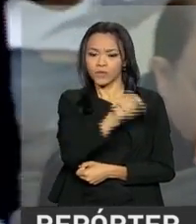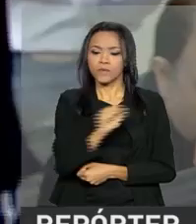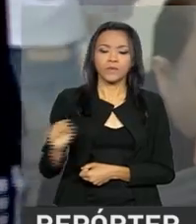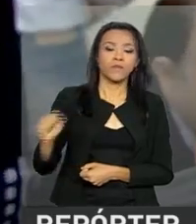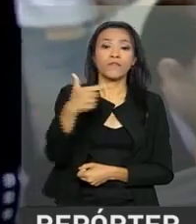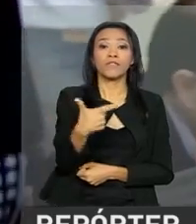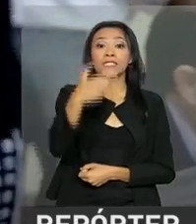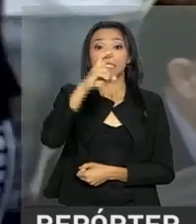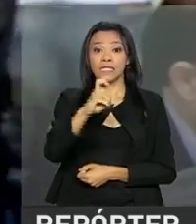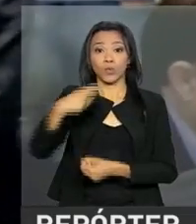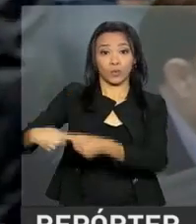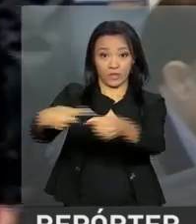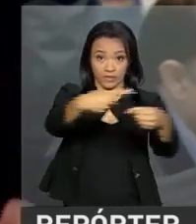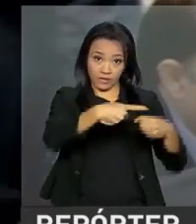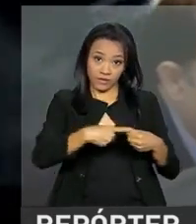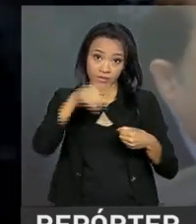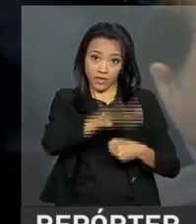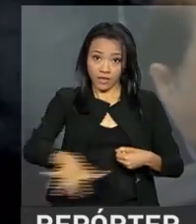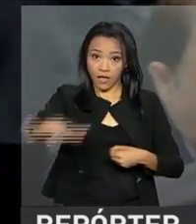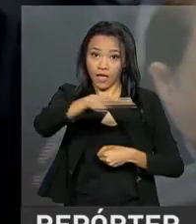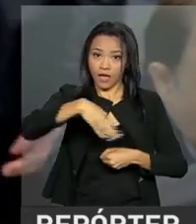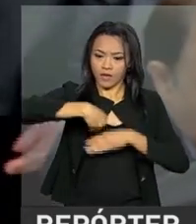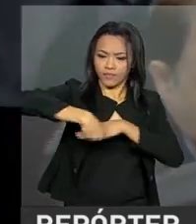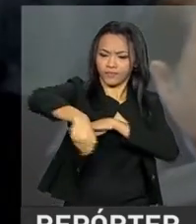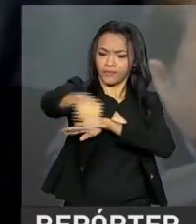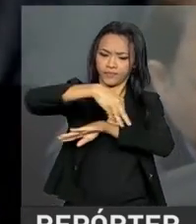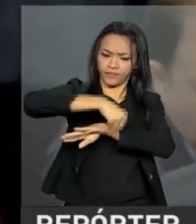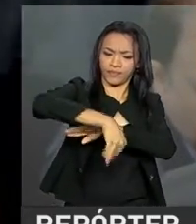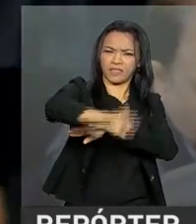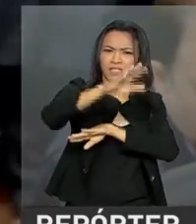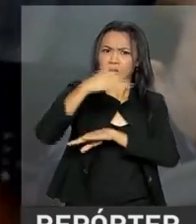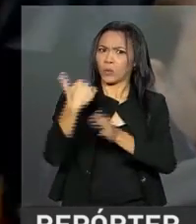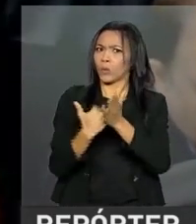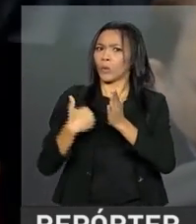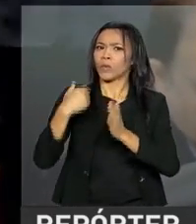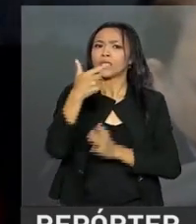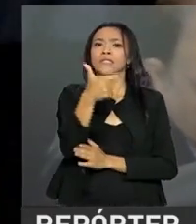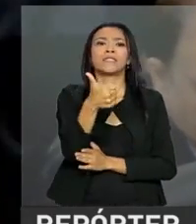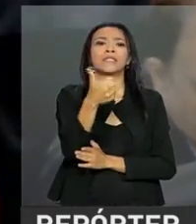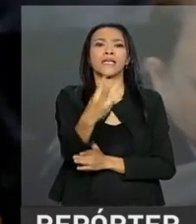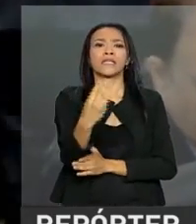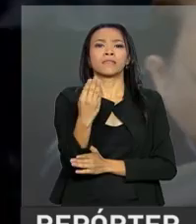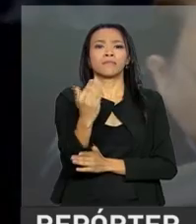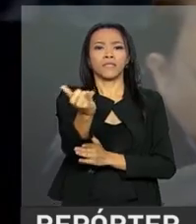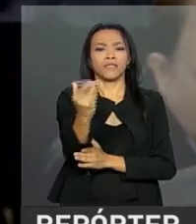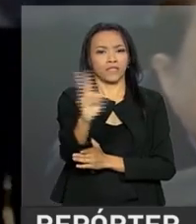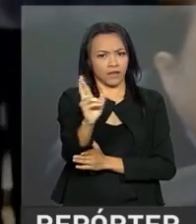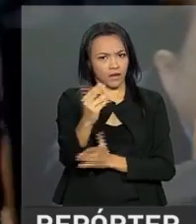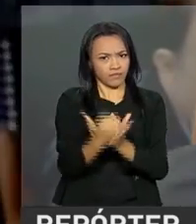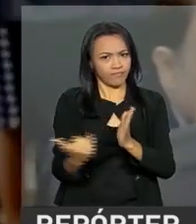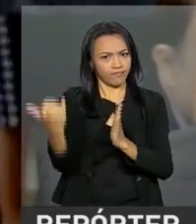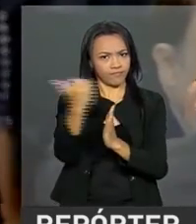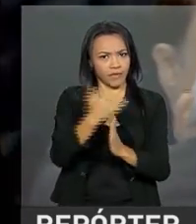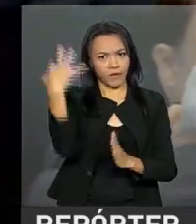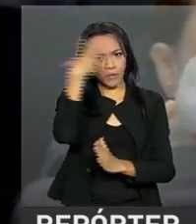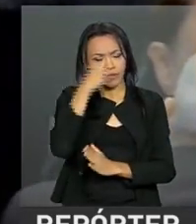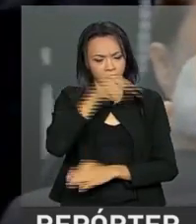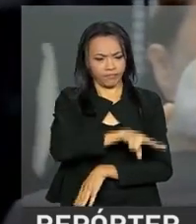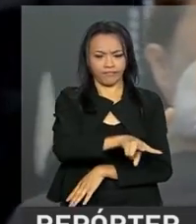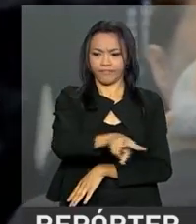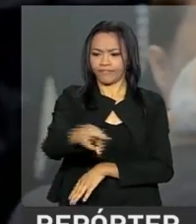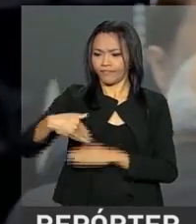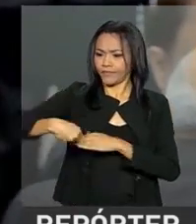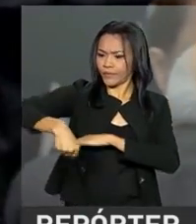da região, a produção agrícola passa dos 3 bilhões de reais. Mas para a plantação ficar bonita, não basta